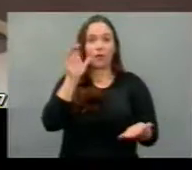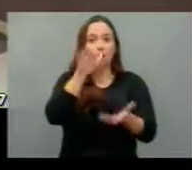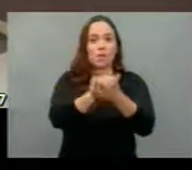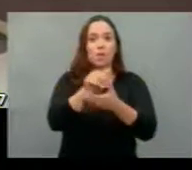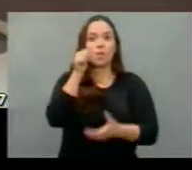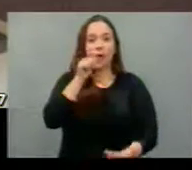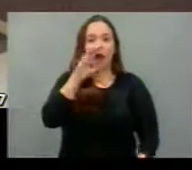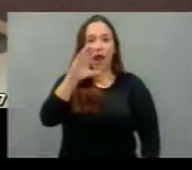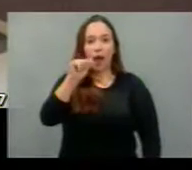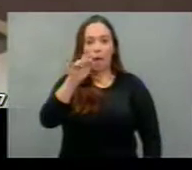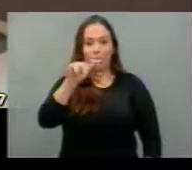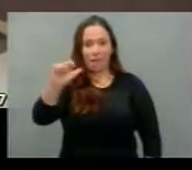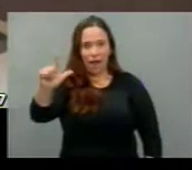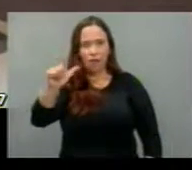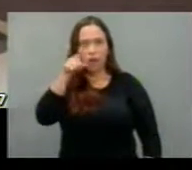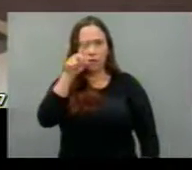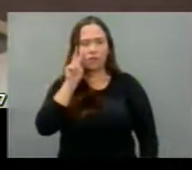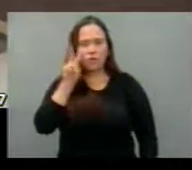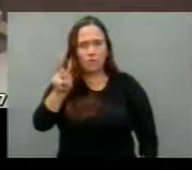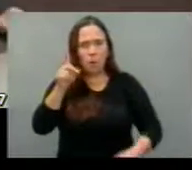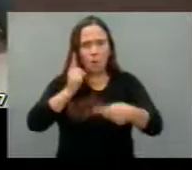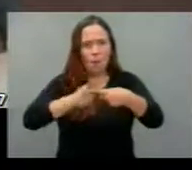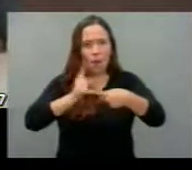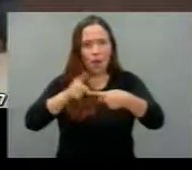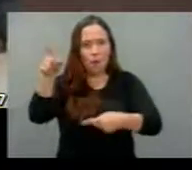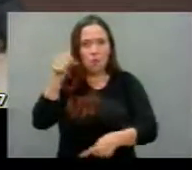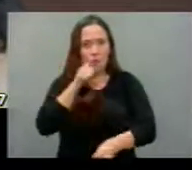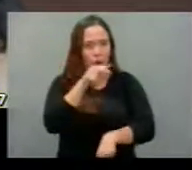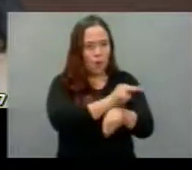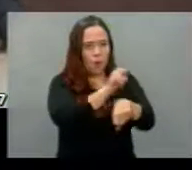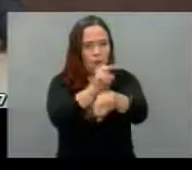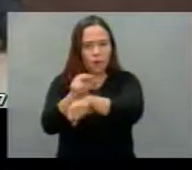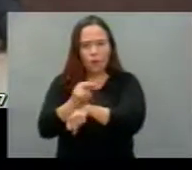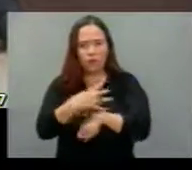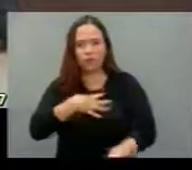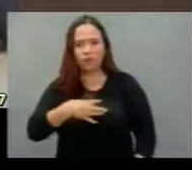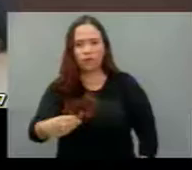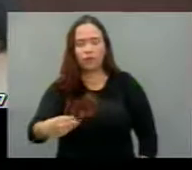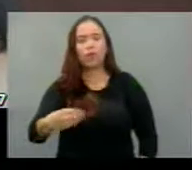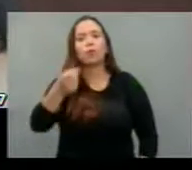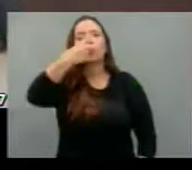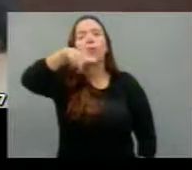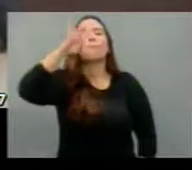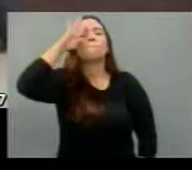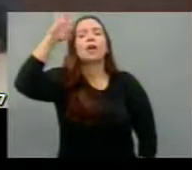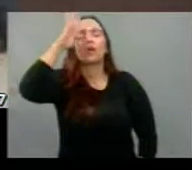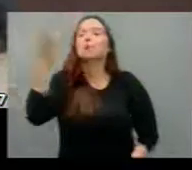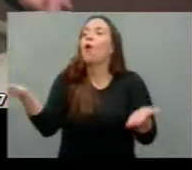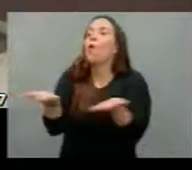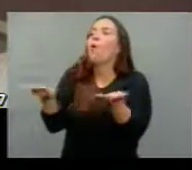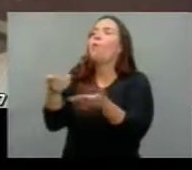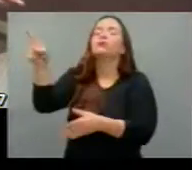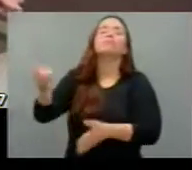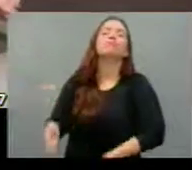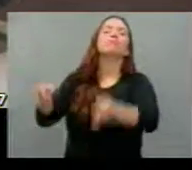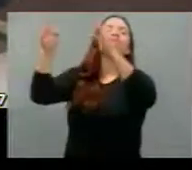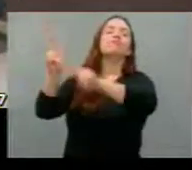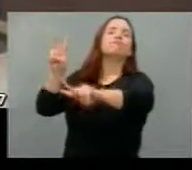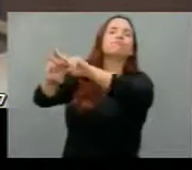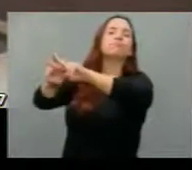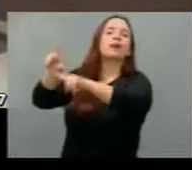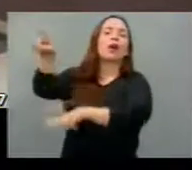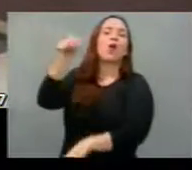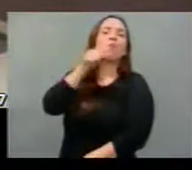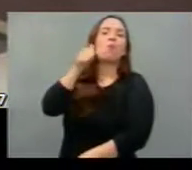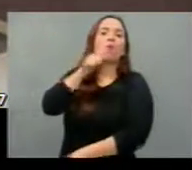prisão porque o juiz disse que ela tinha que cuidar dos filhos, e eu lembro o número de mulheres com filhos que estão presas. E que não são as mulheres,